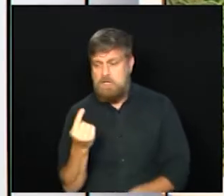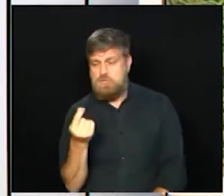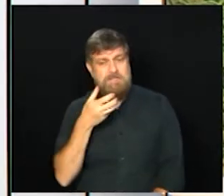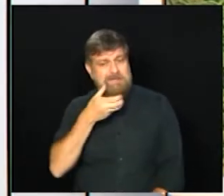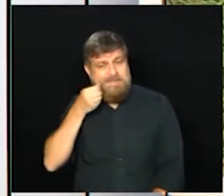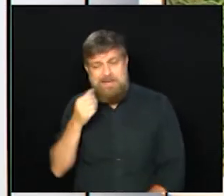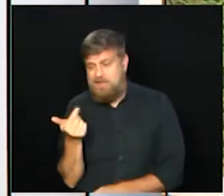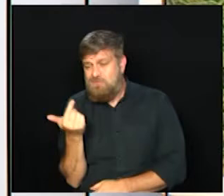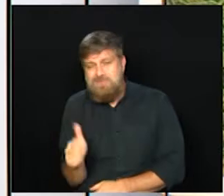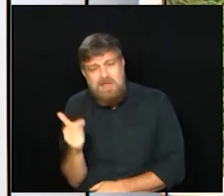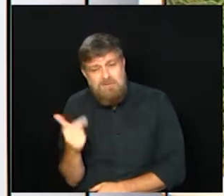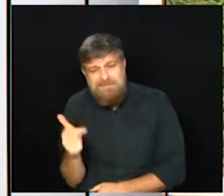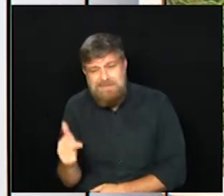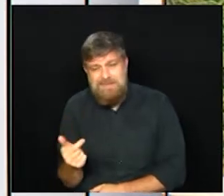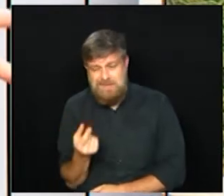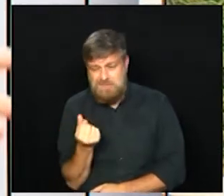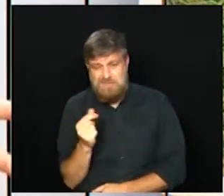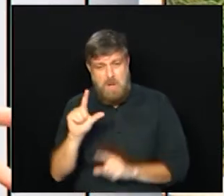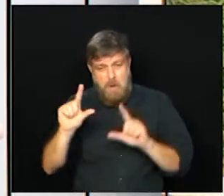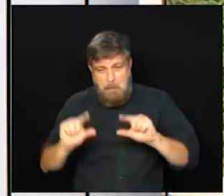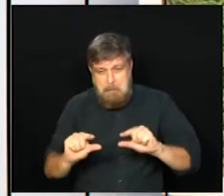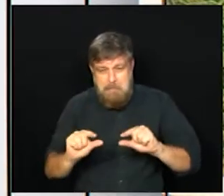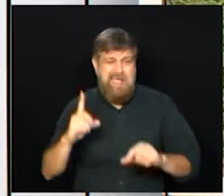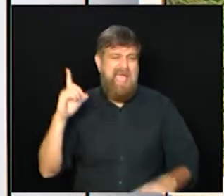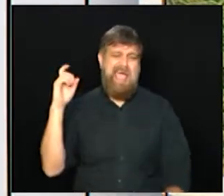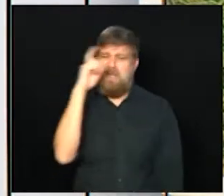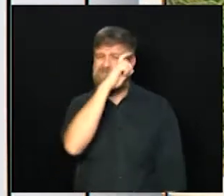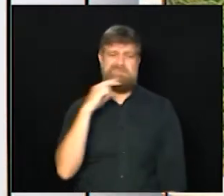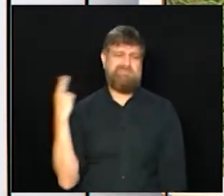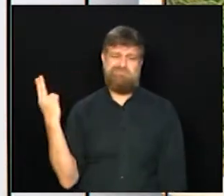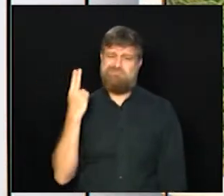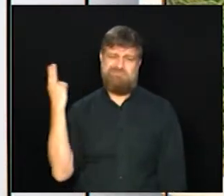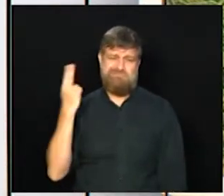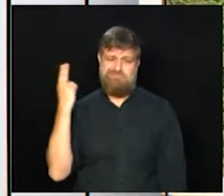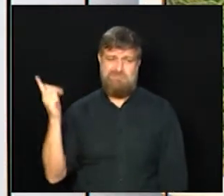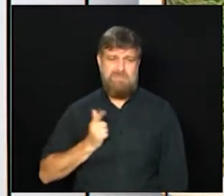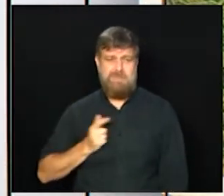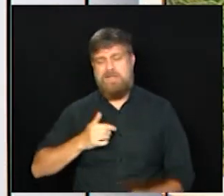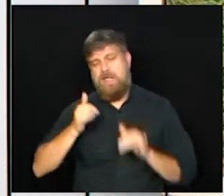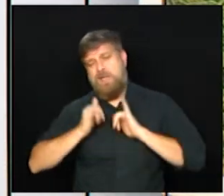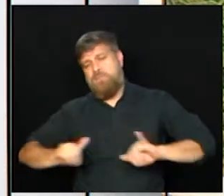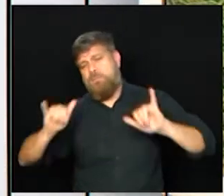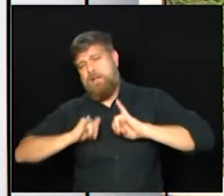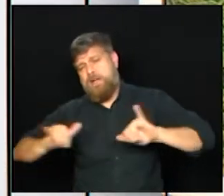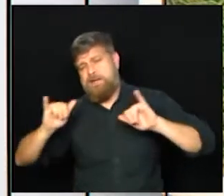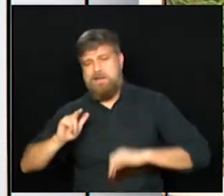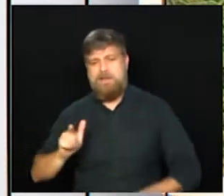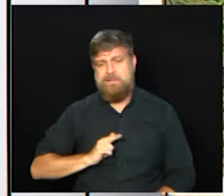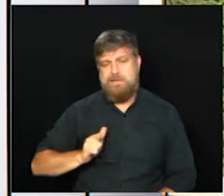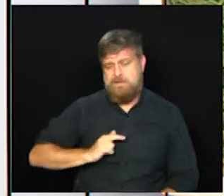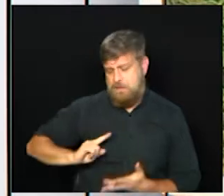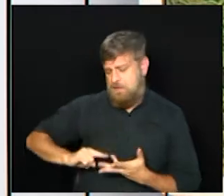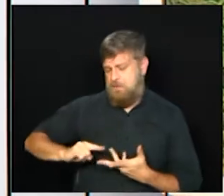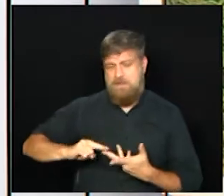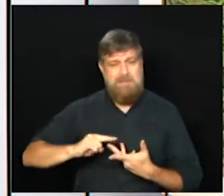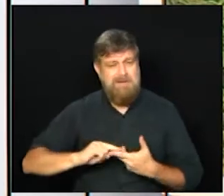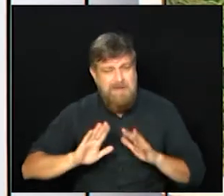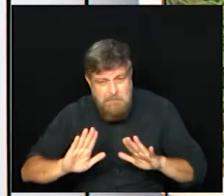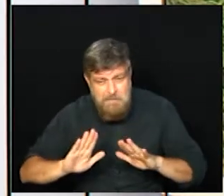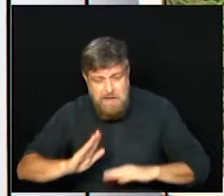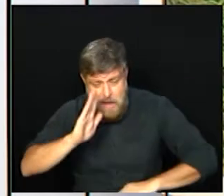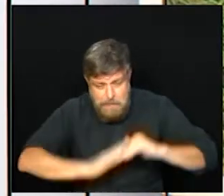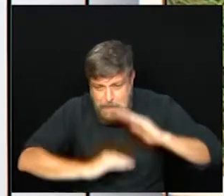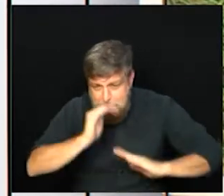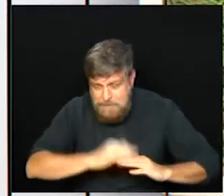sem destinação orçamentária, é muito difícil. E aí você pode fazer propaganda, você faz uma coisa ou outra, mas assim, para chegar